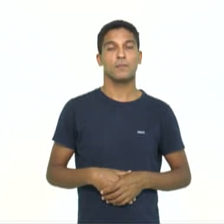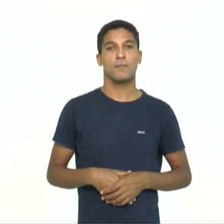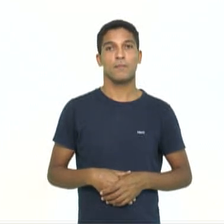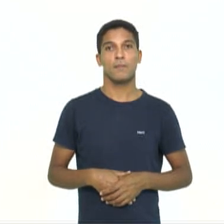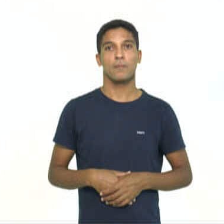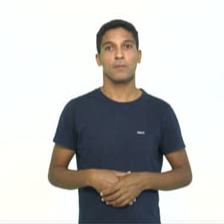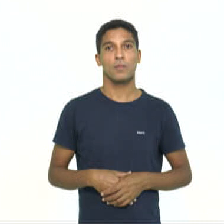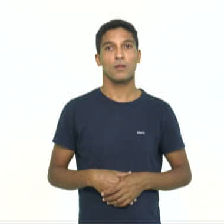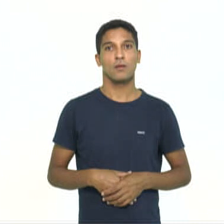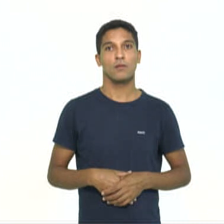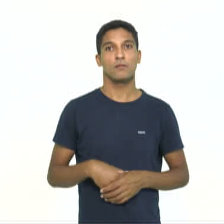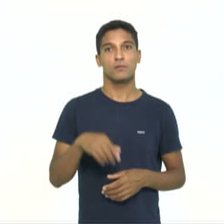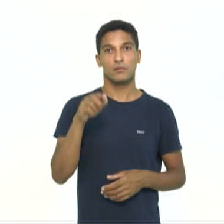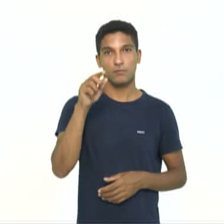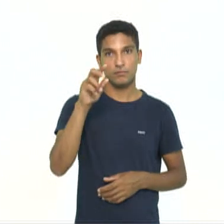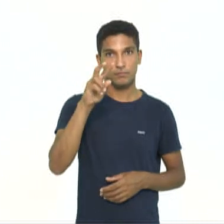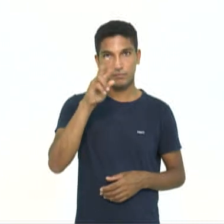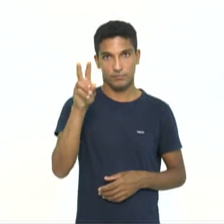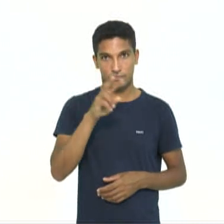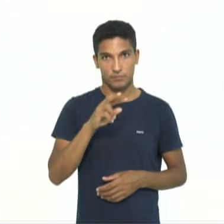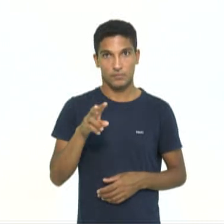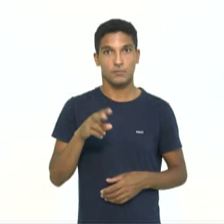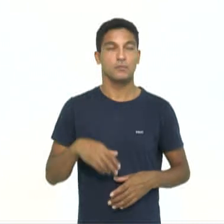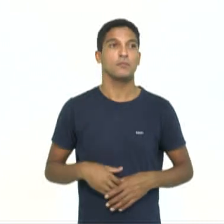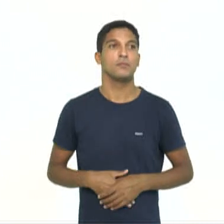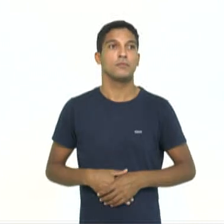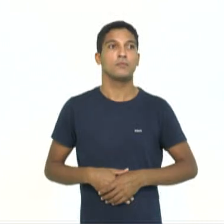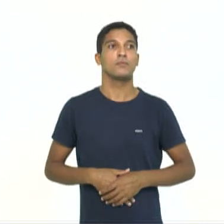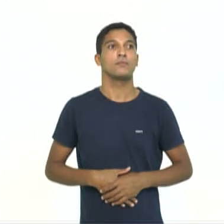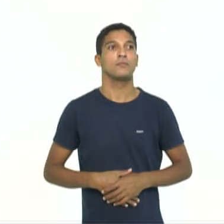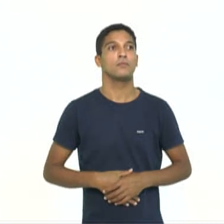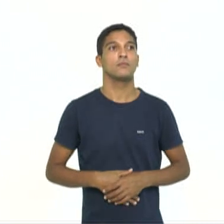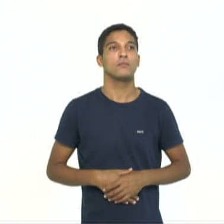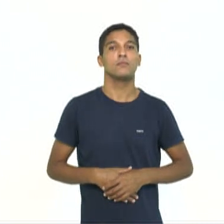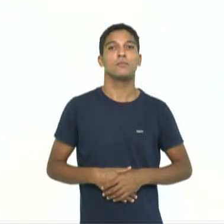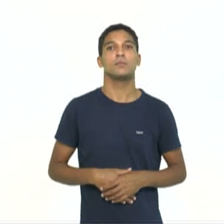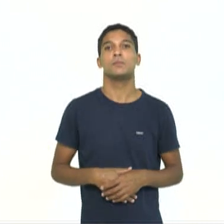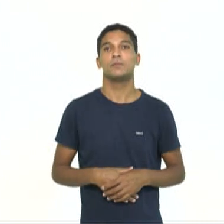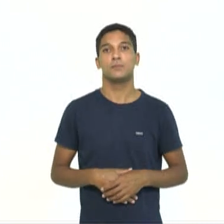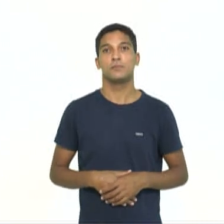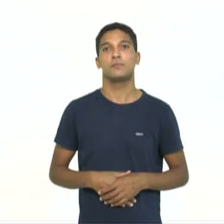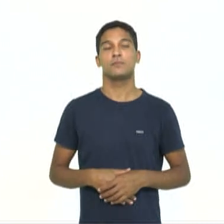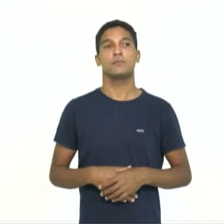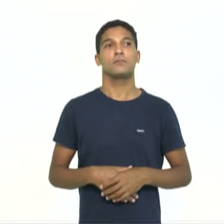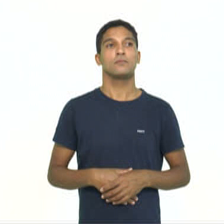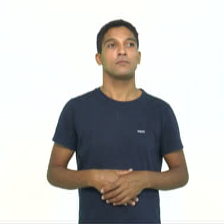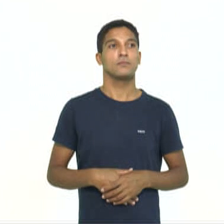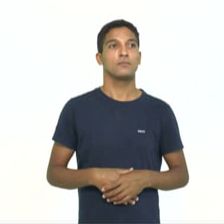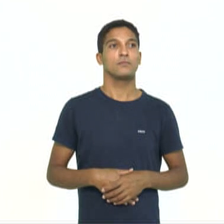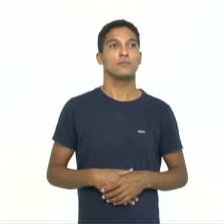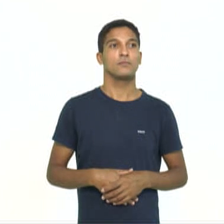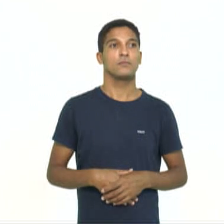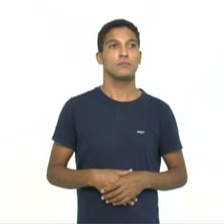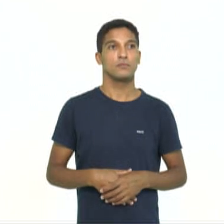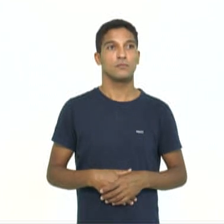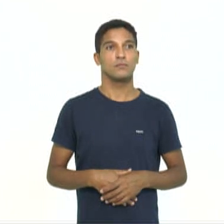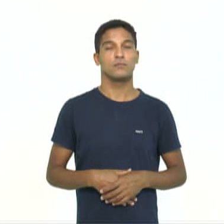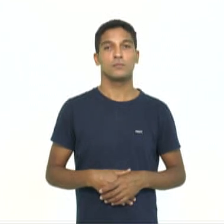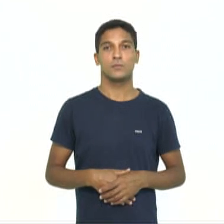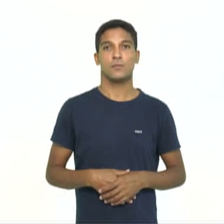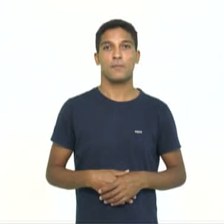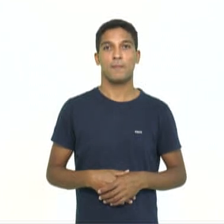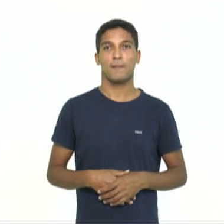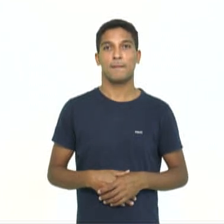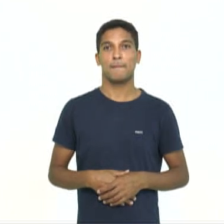um quadro com moléculas de hidrogênio, fios de pentelho de um velho armênio, cuspe de mosca, pão dormido, asa de